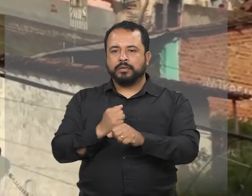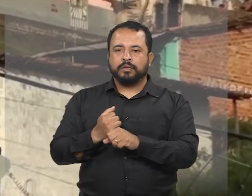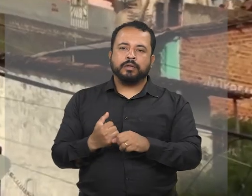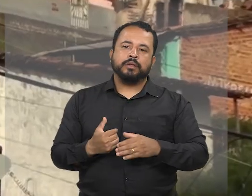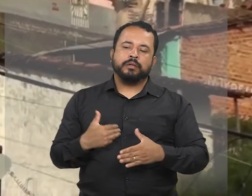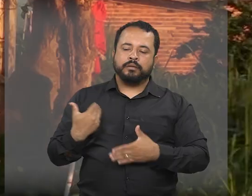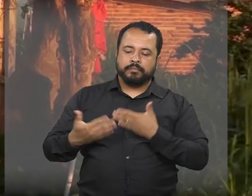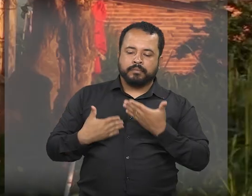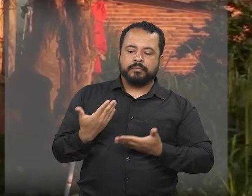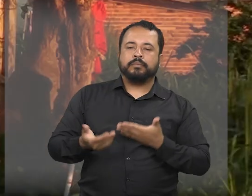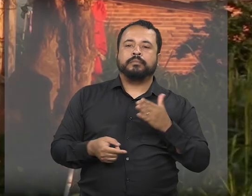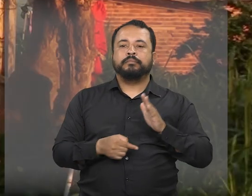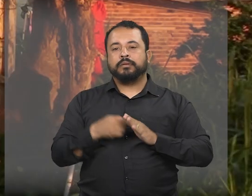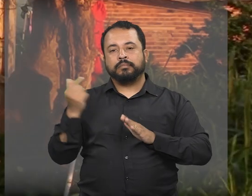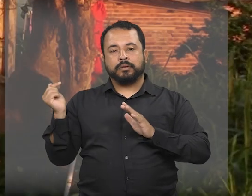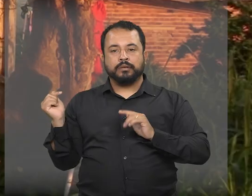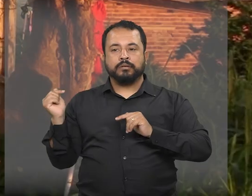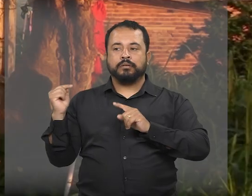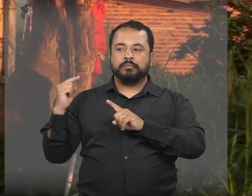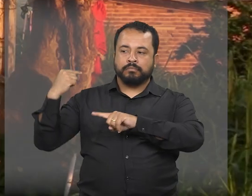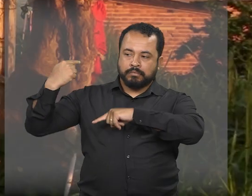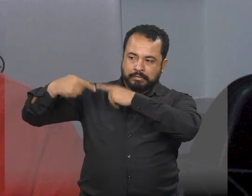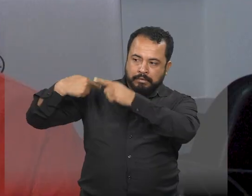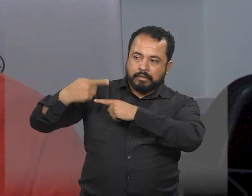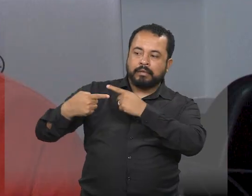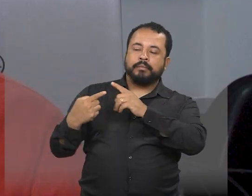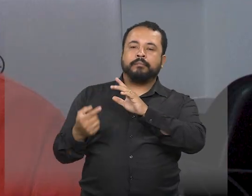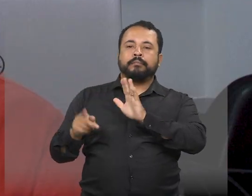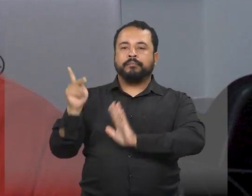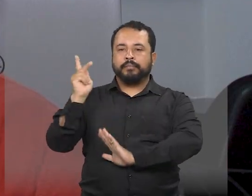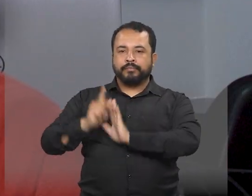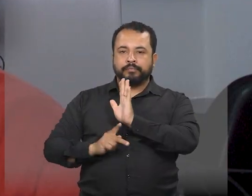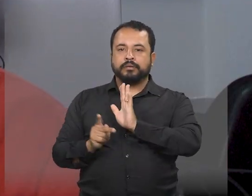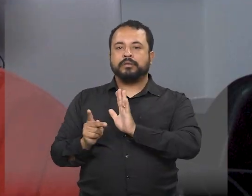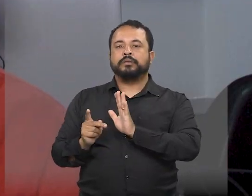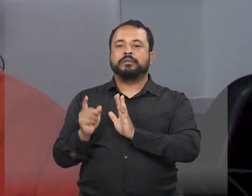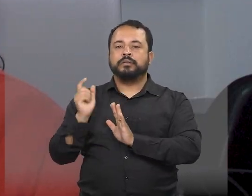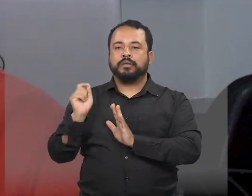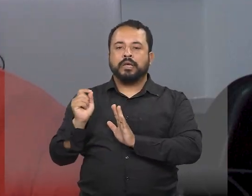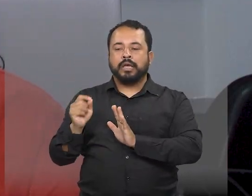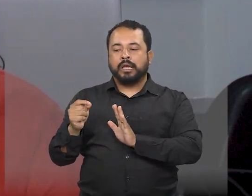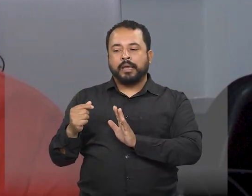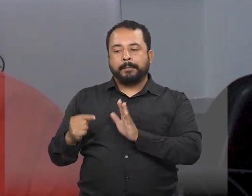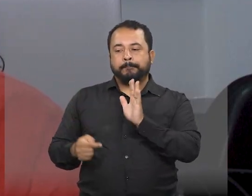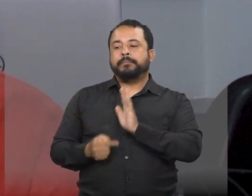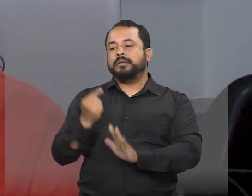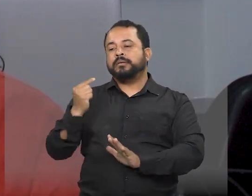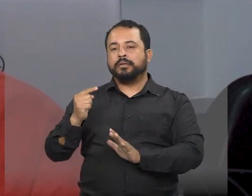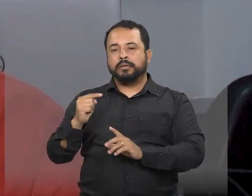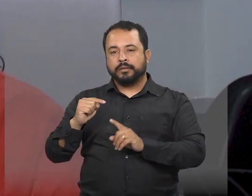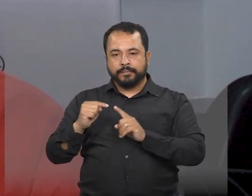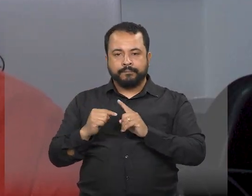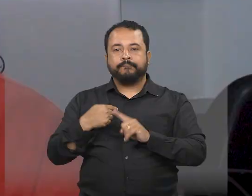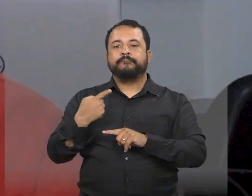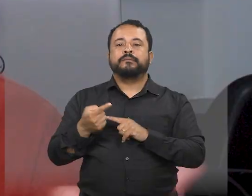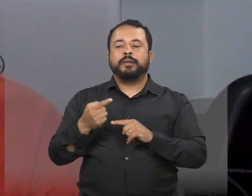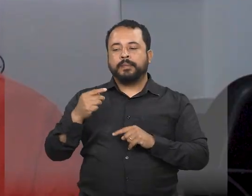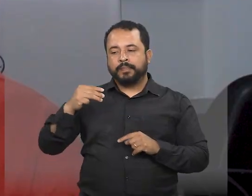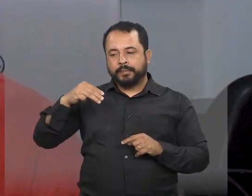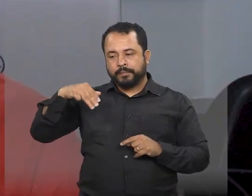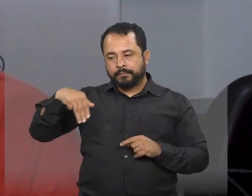um processo de uma primeira geração de projetos, né, que estão começando a ser implementados agora, em